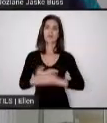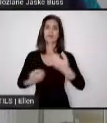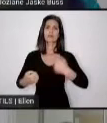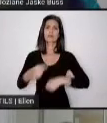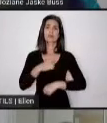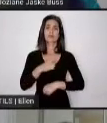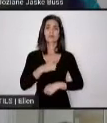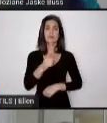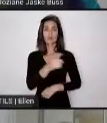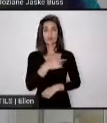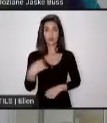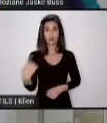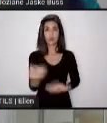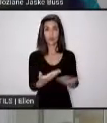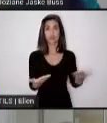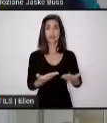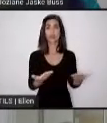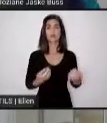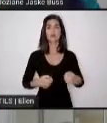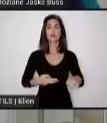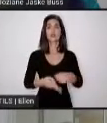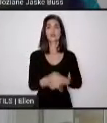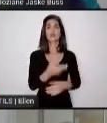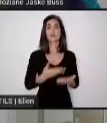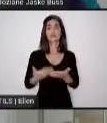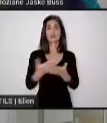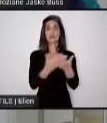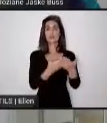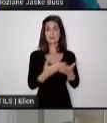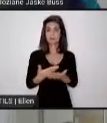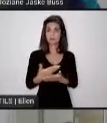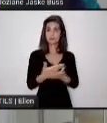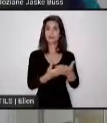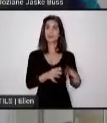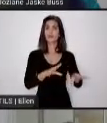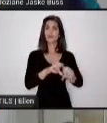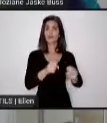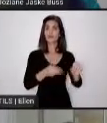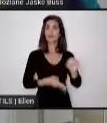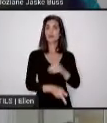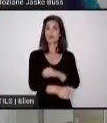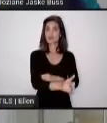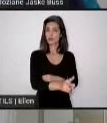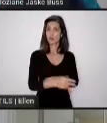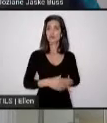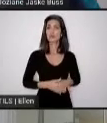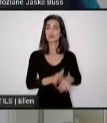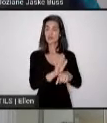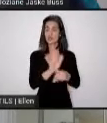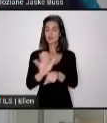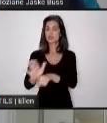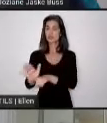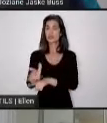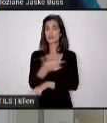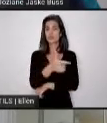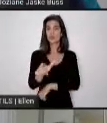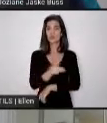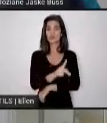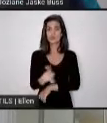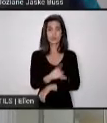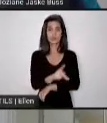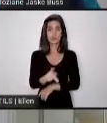continuada, colaborando com nossos pares, né? Então, nessa perspectiva, nós também